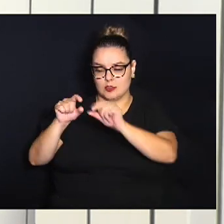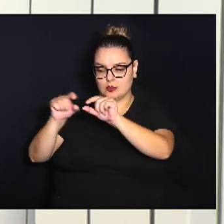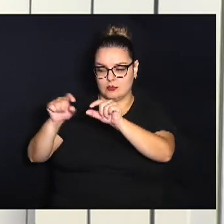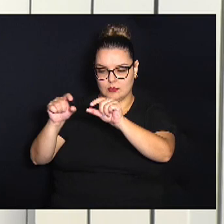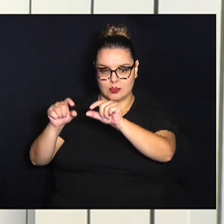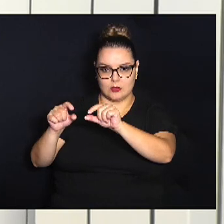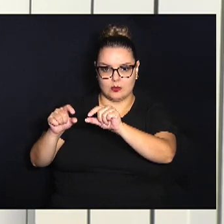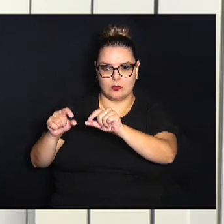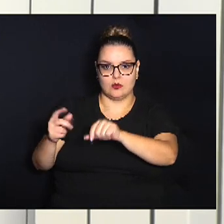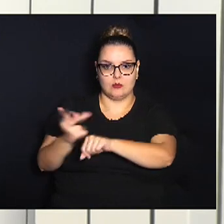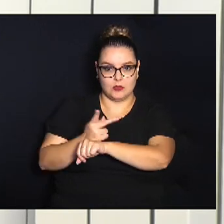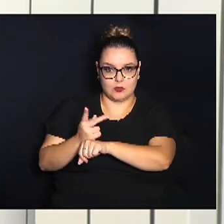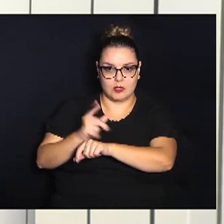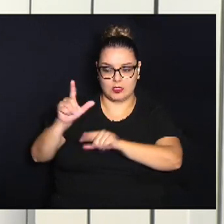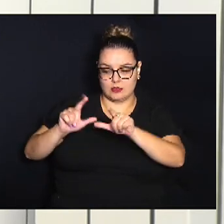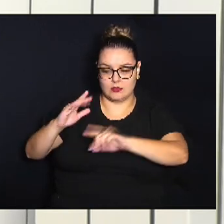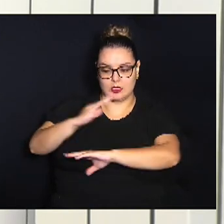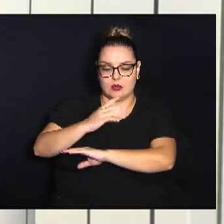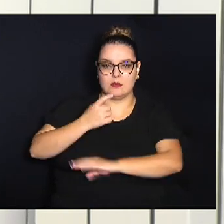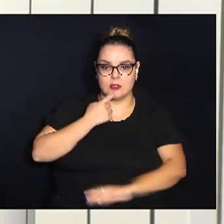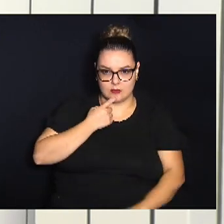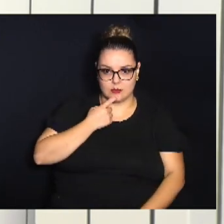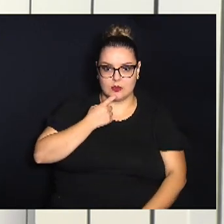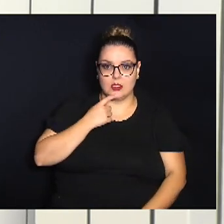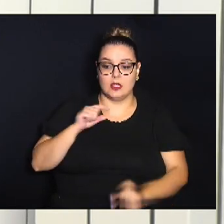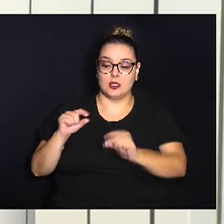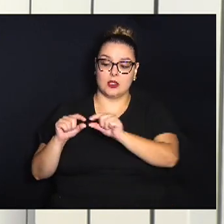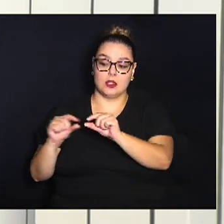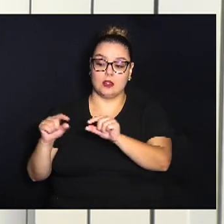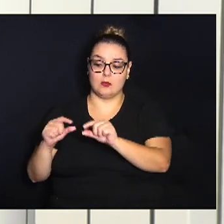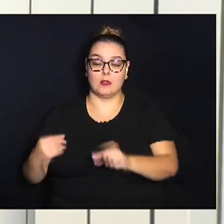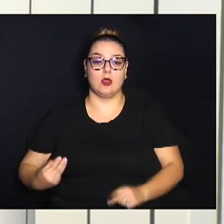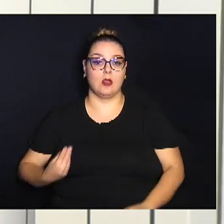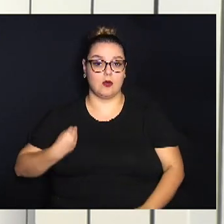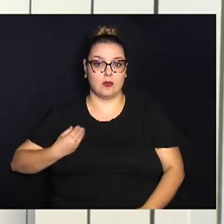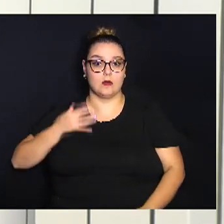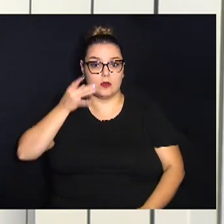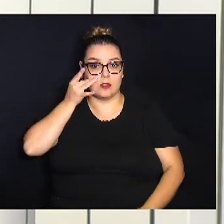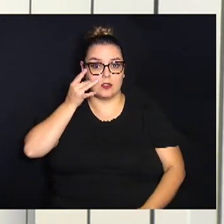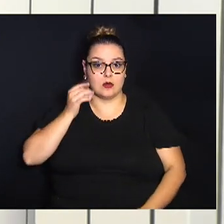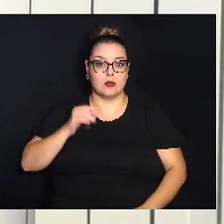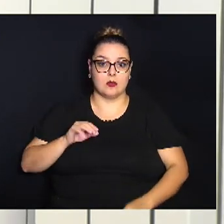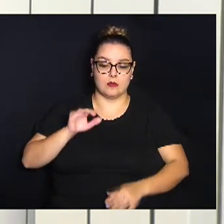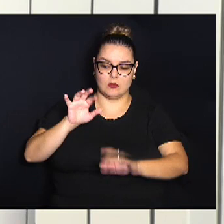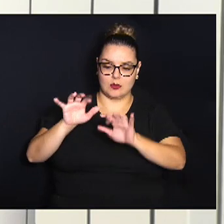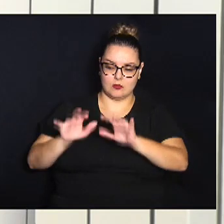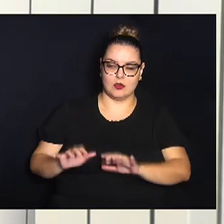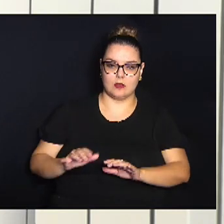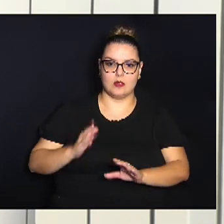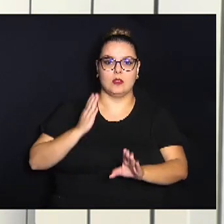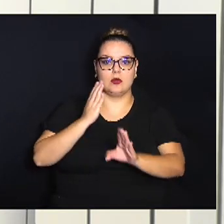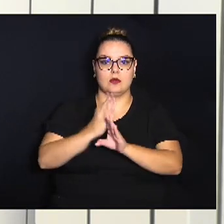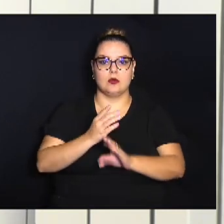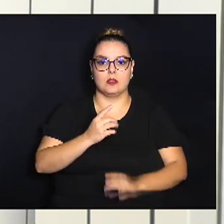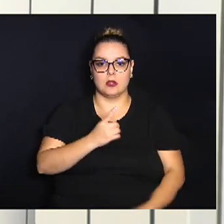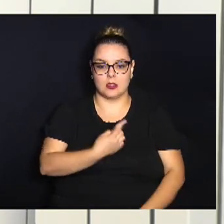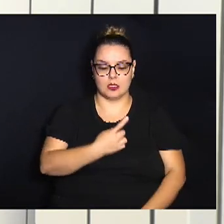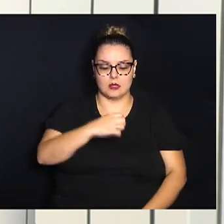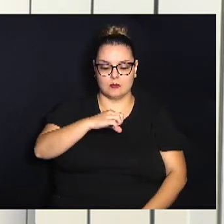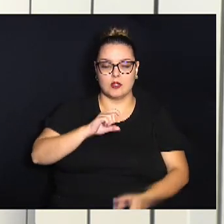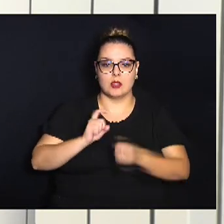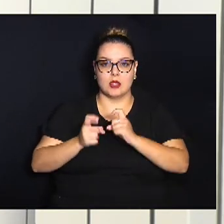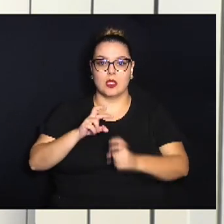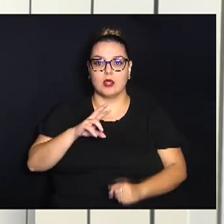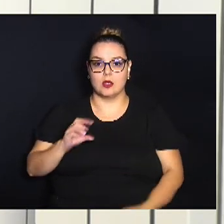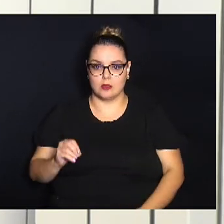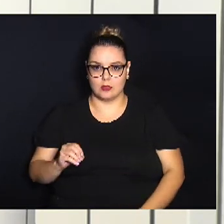lá no campo de busca TV Câmara Campinas. Tem uma aba escrito ao vivo, você clica e encontra a 19ª reunião